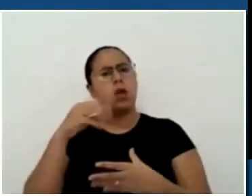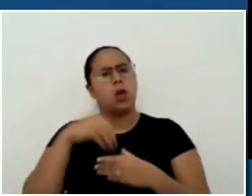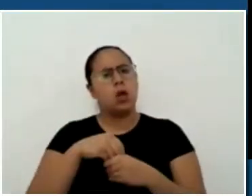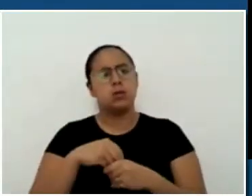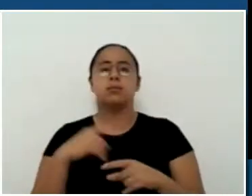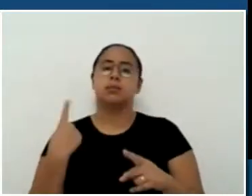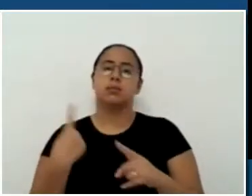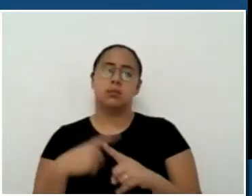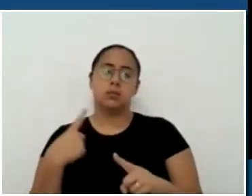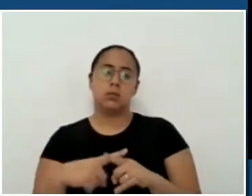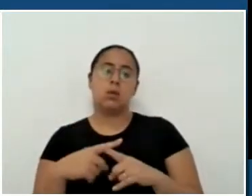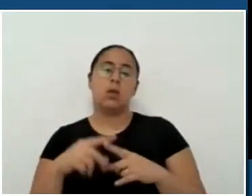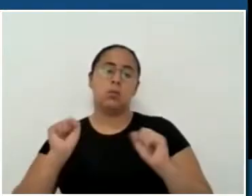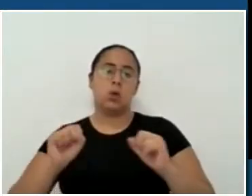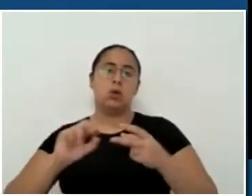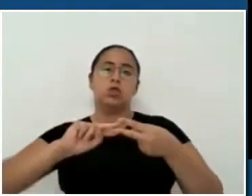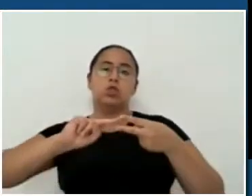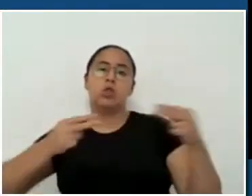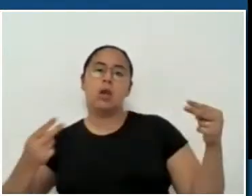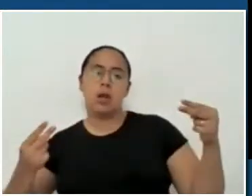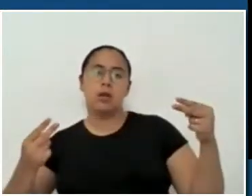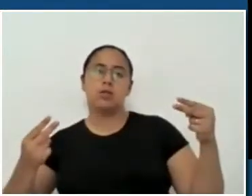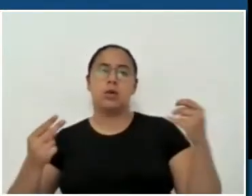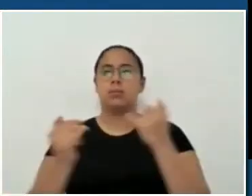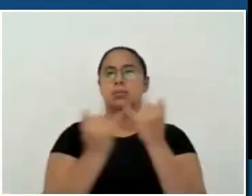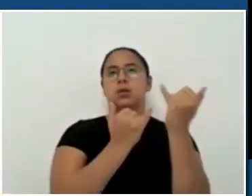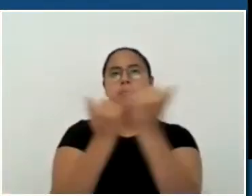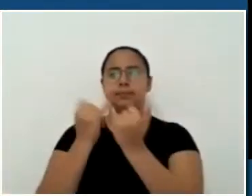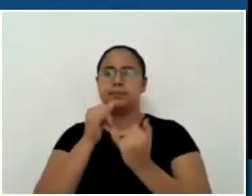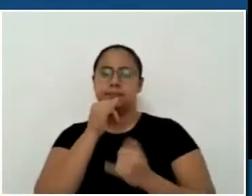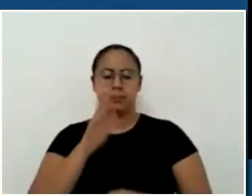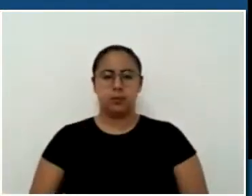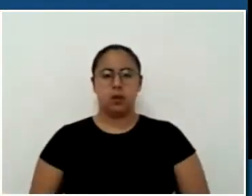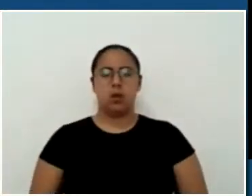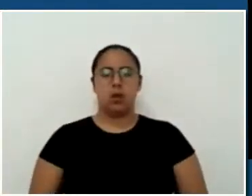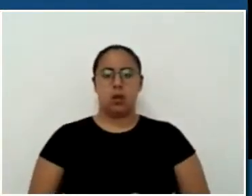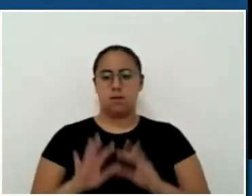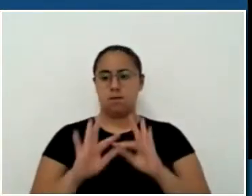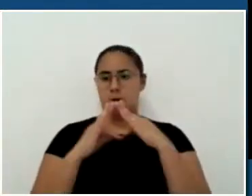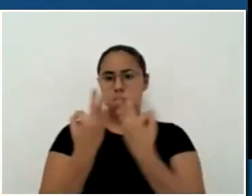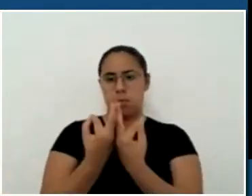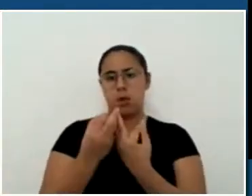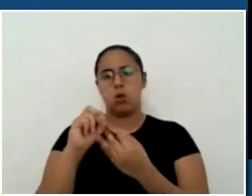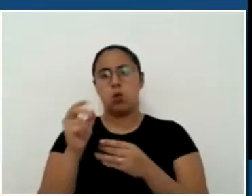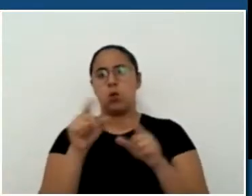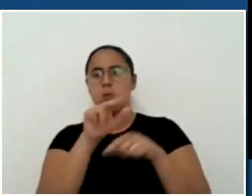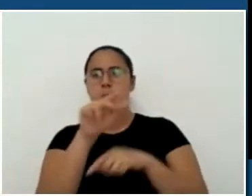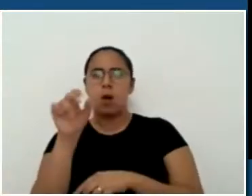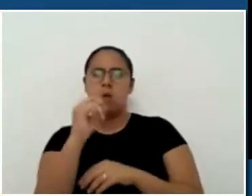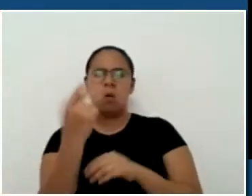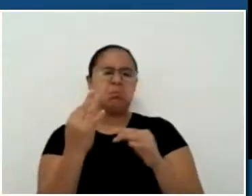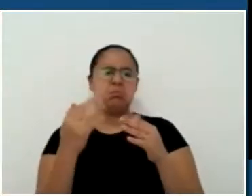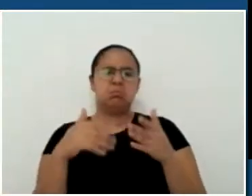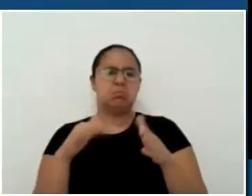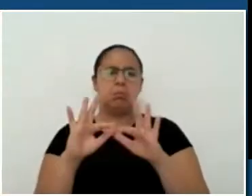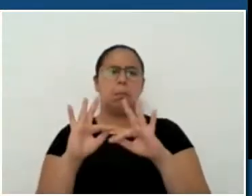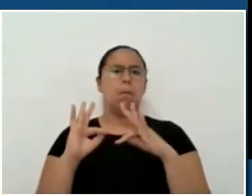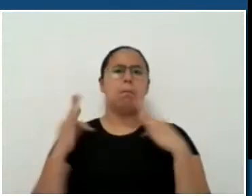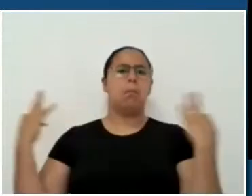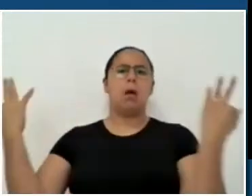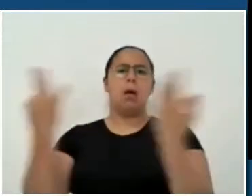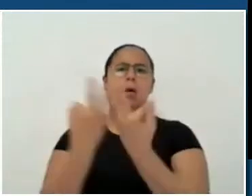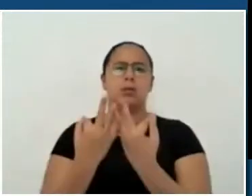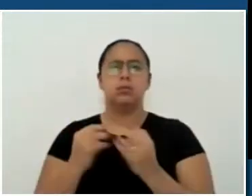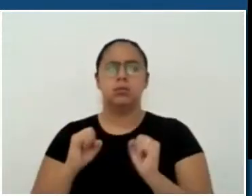gêmeos e familiares, irmãos, por exemplo, tem uma overlap, uma sobreposição de fatores genéticos nos dois distúrbios em